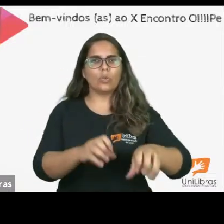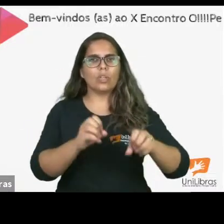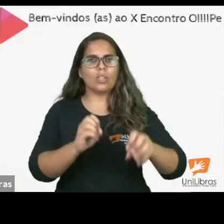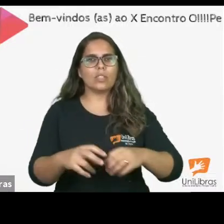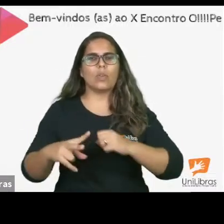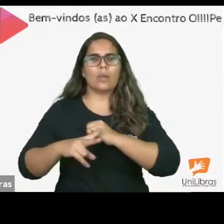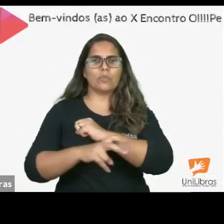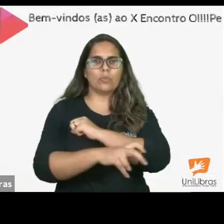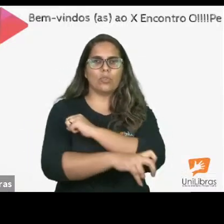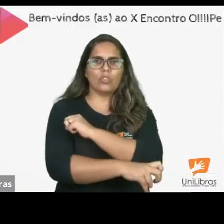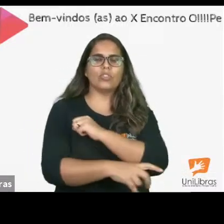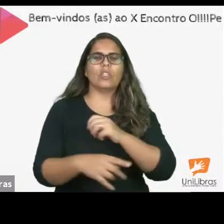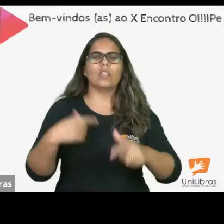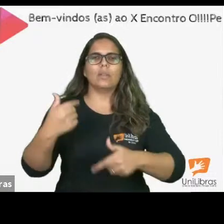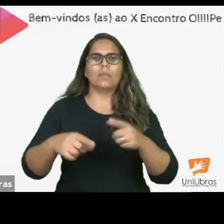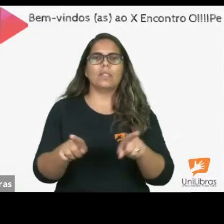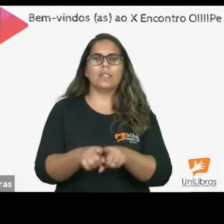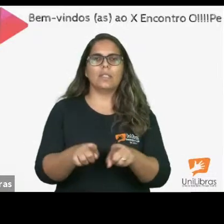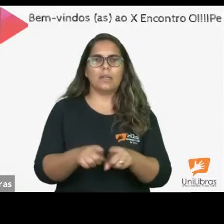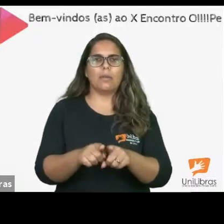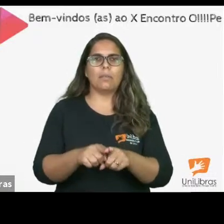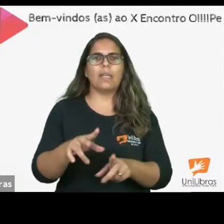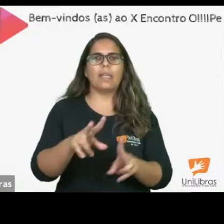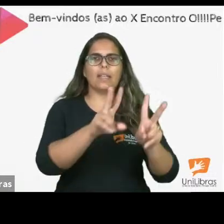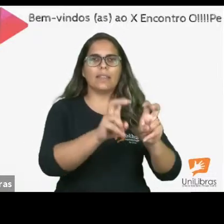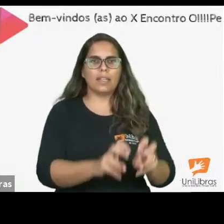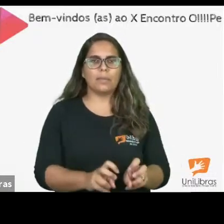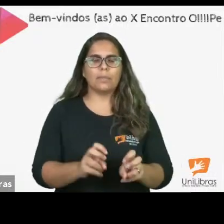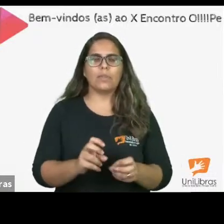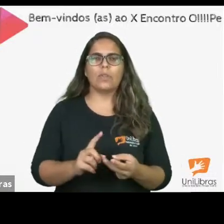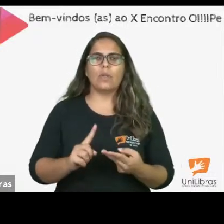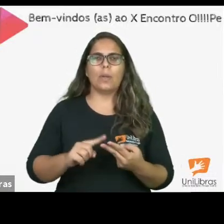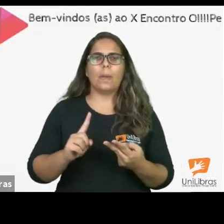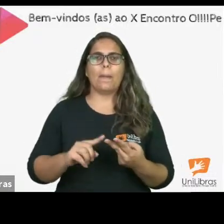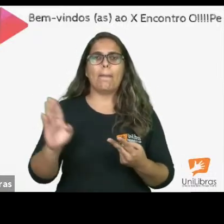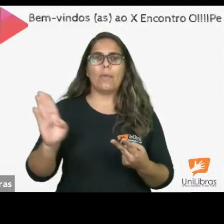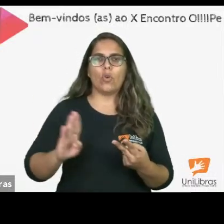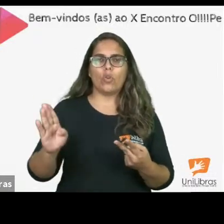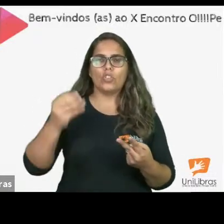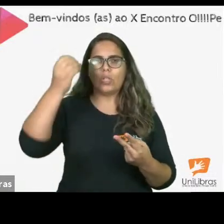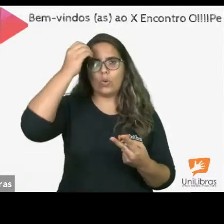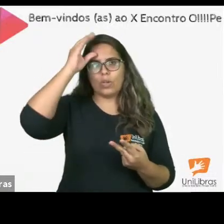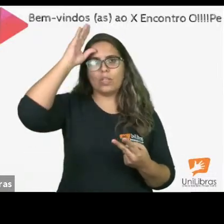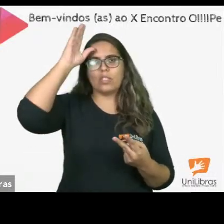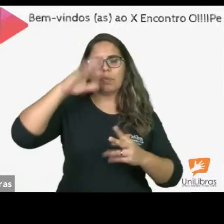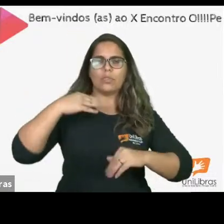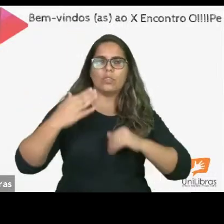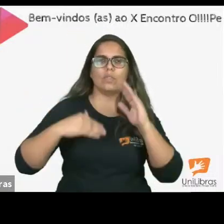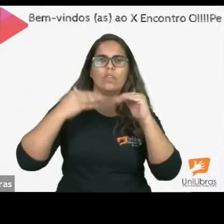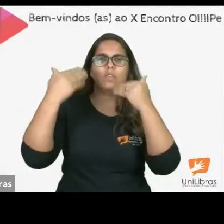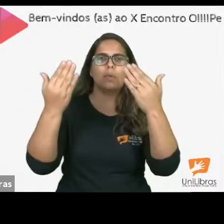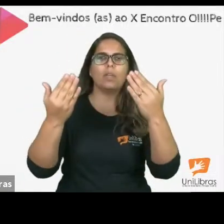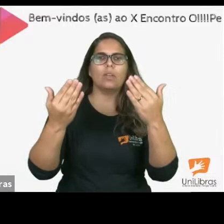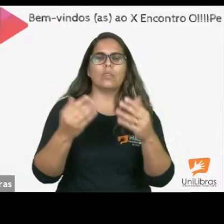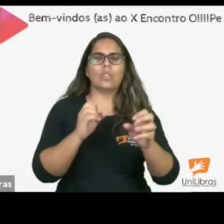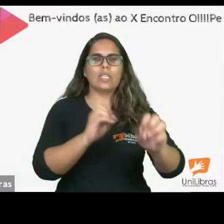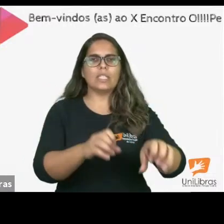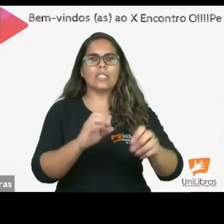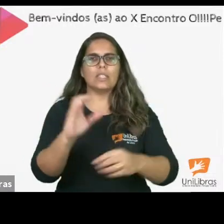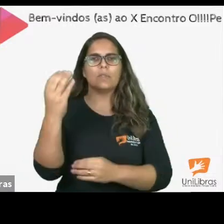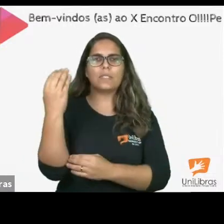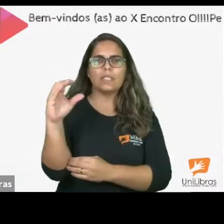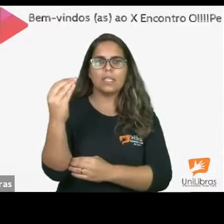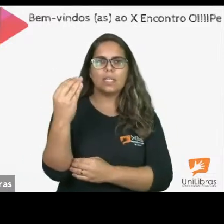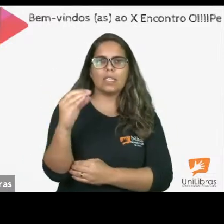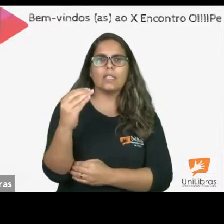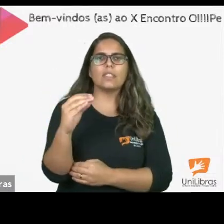epistemologia, atuando principalmente em temas como imunologia, biologia do conhecimento, desenvolvimento, ensino de ciências, também